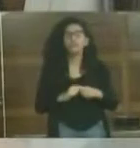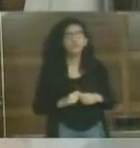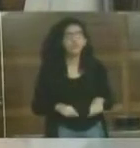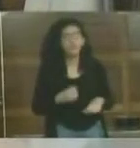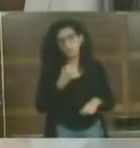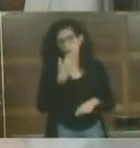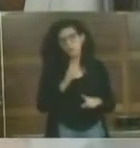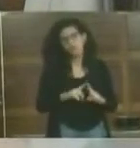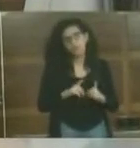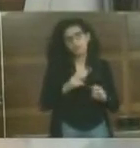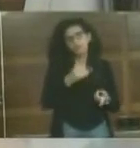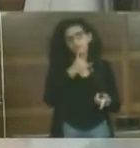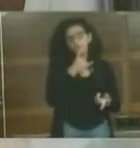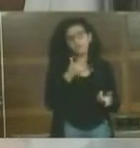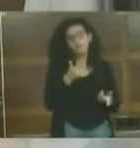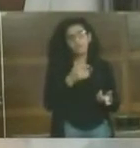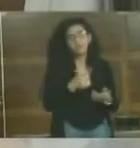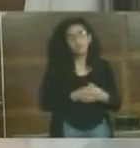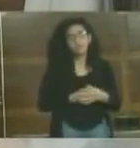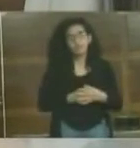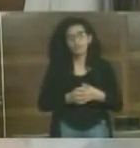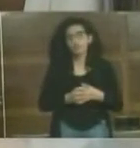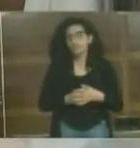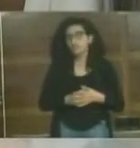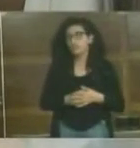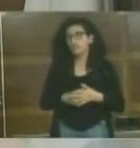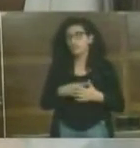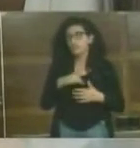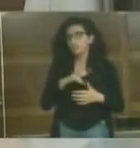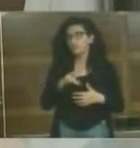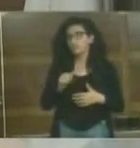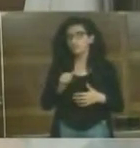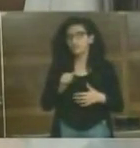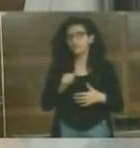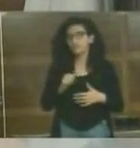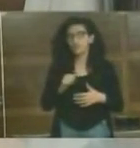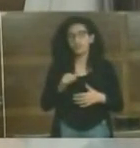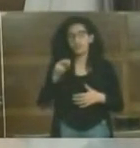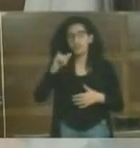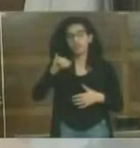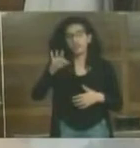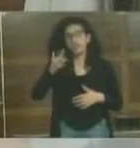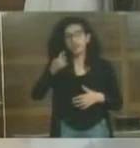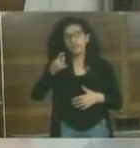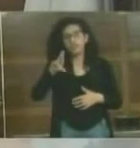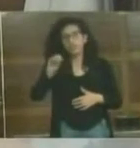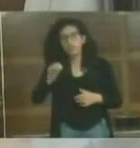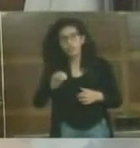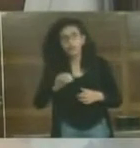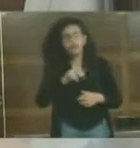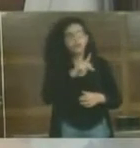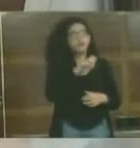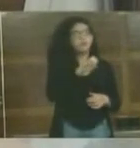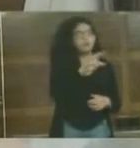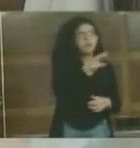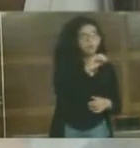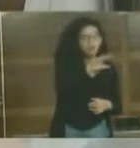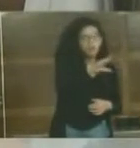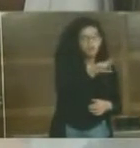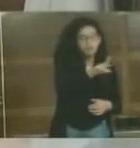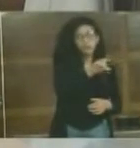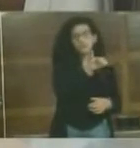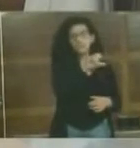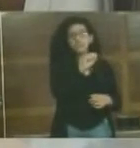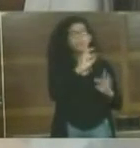que, infelizmente, ó, você tem uma ideia, nesse dia, Niterói, Petrópolis, Cabo Frio, Campos,